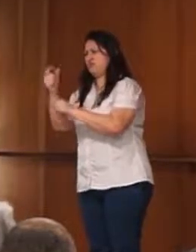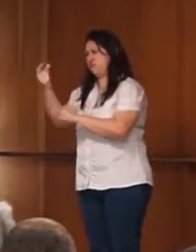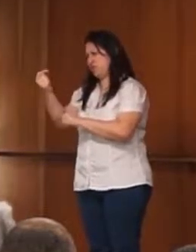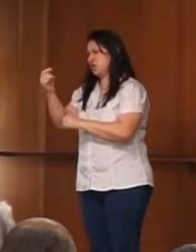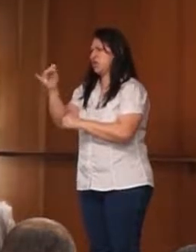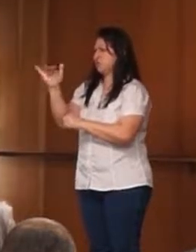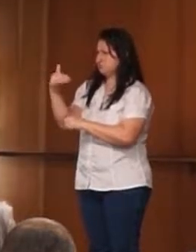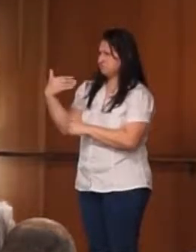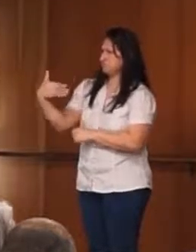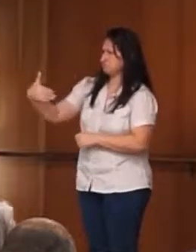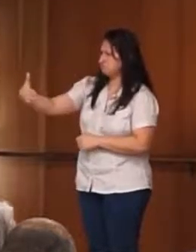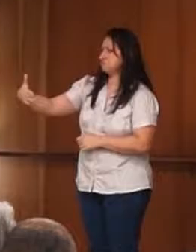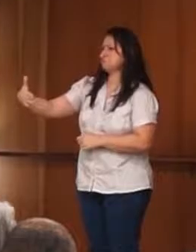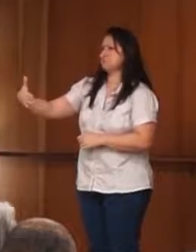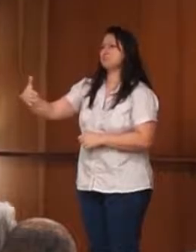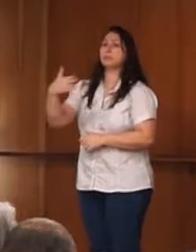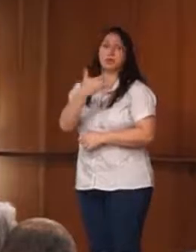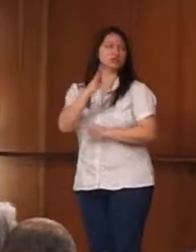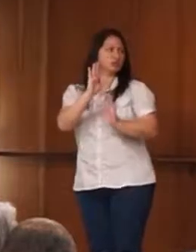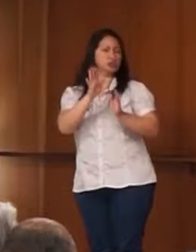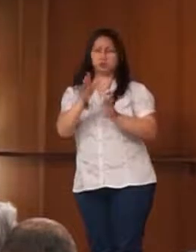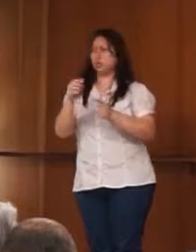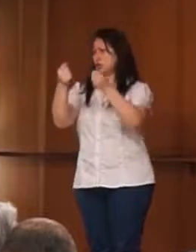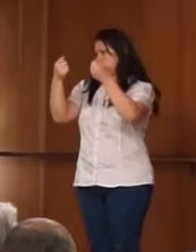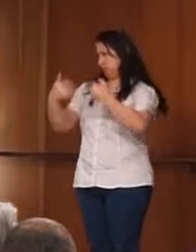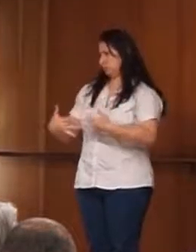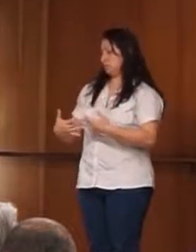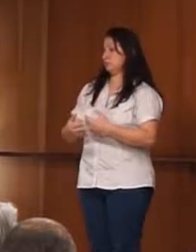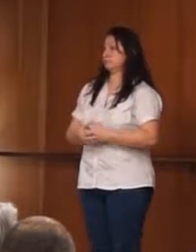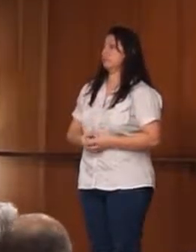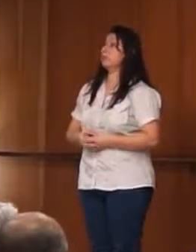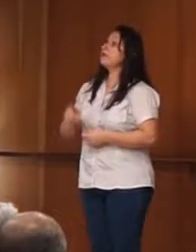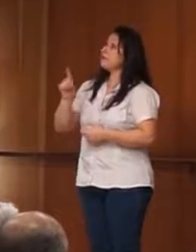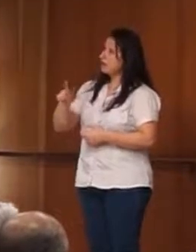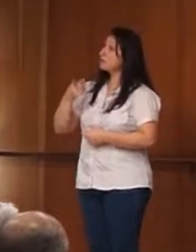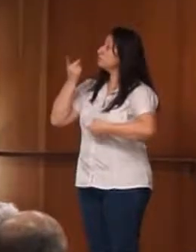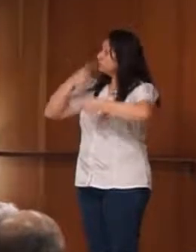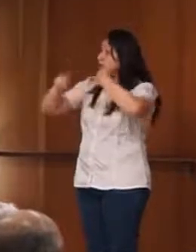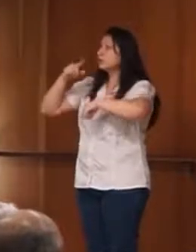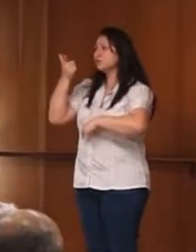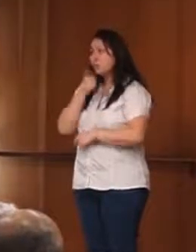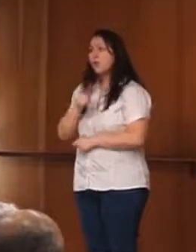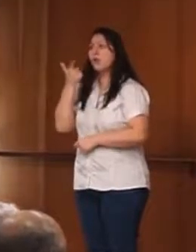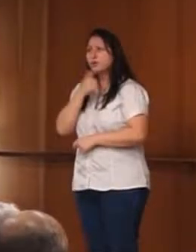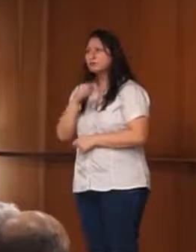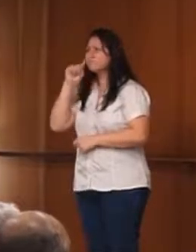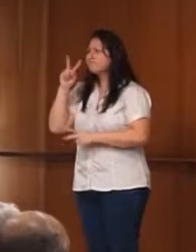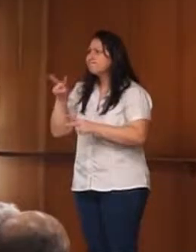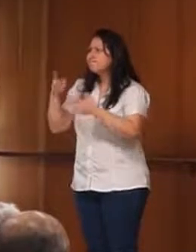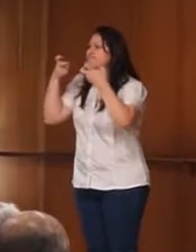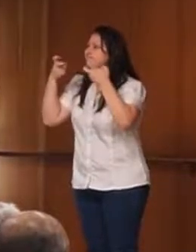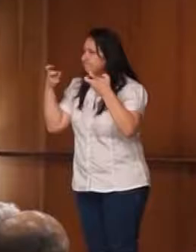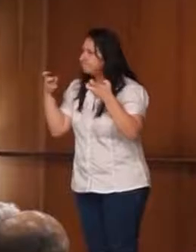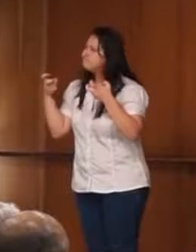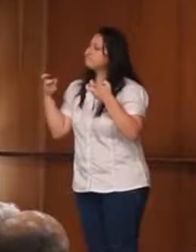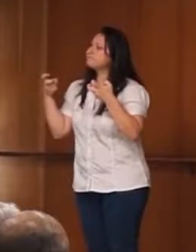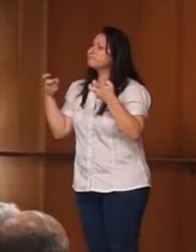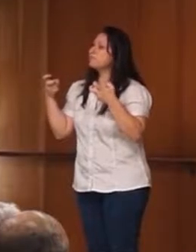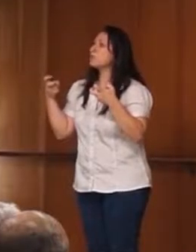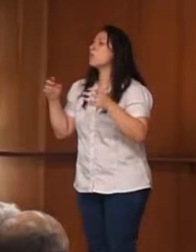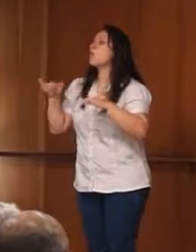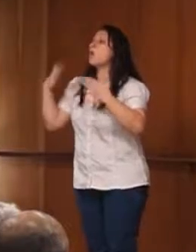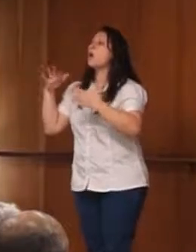Paula frisou. E é um caso de sucesso. Né? Todas as aferições de quais foram